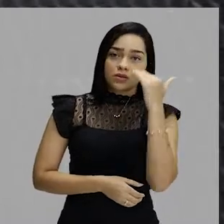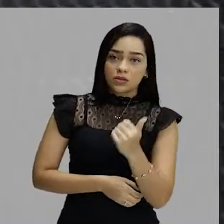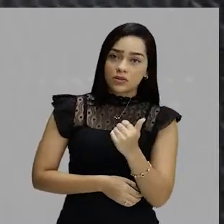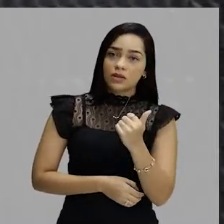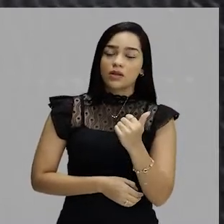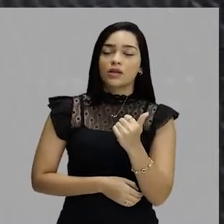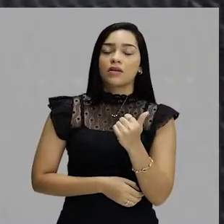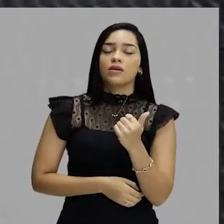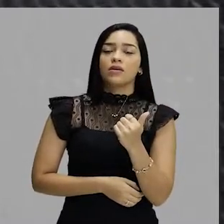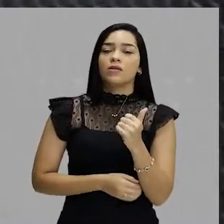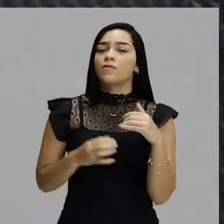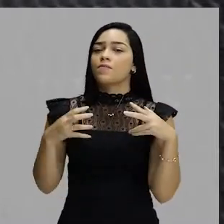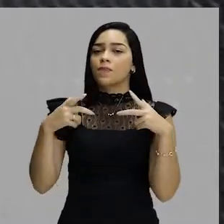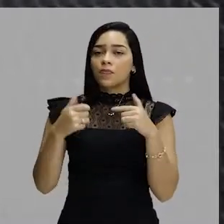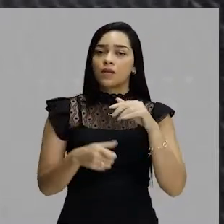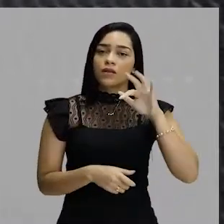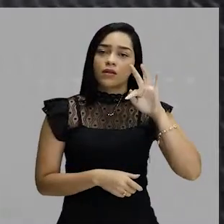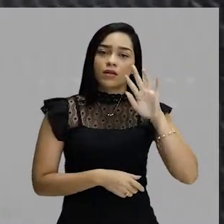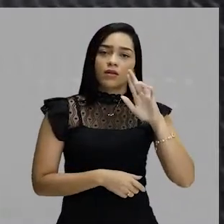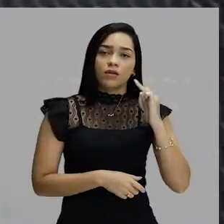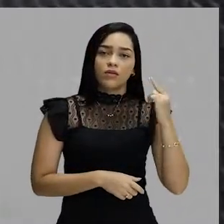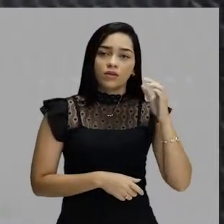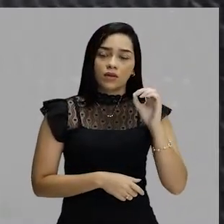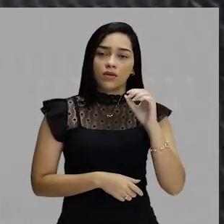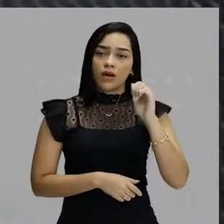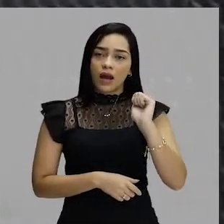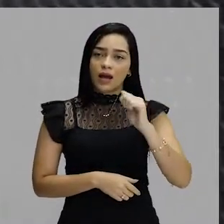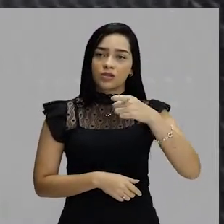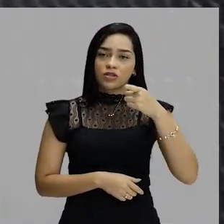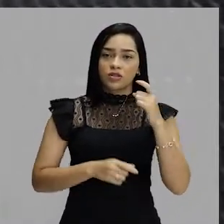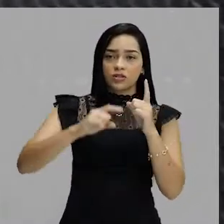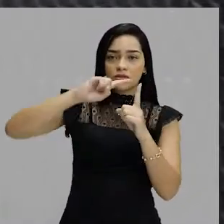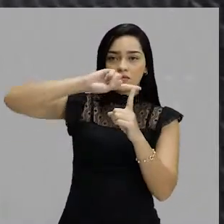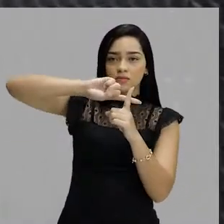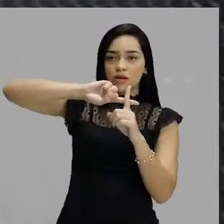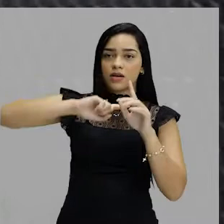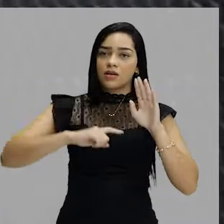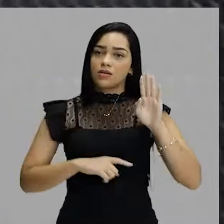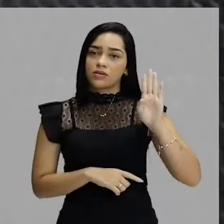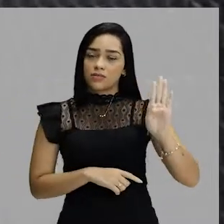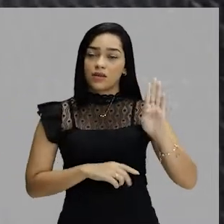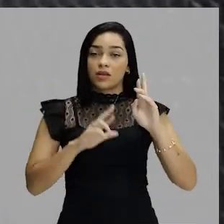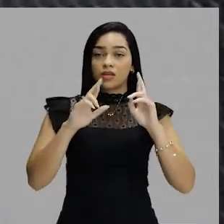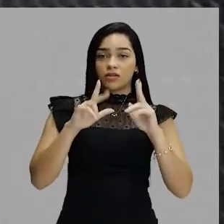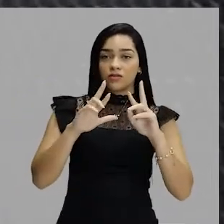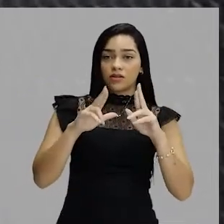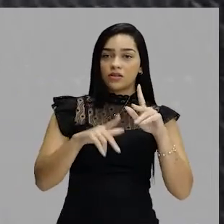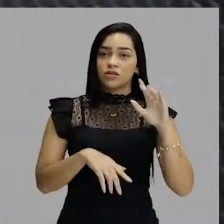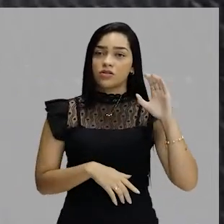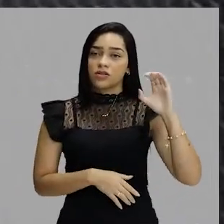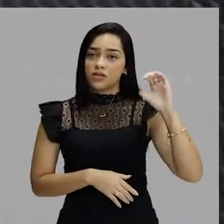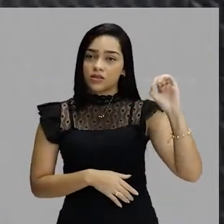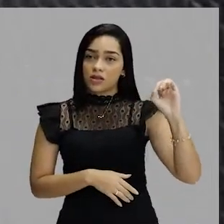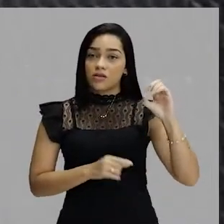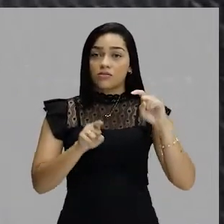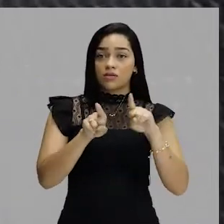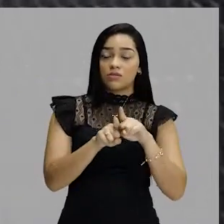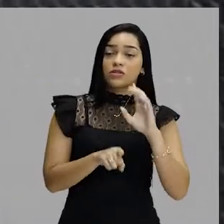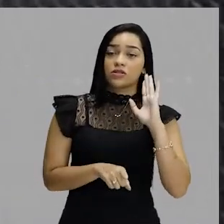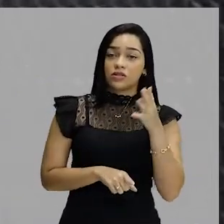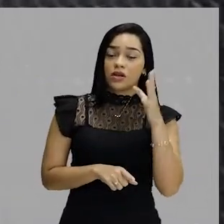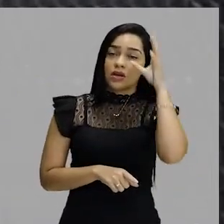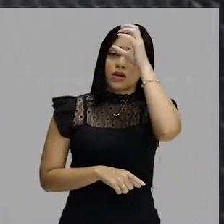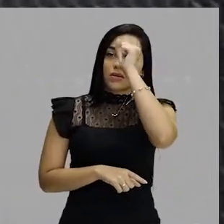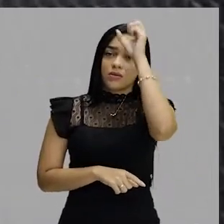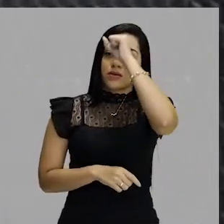primeiro grau, né? É toda a função na forma ax mais b, né? Isso com a diferente de zero. Vimos aqui também como é